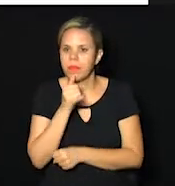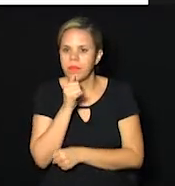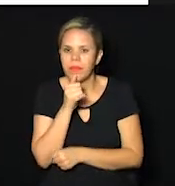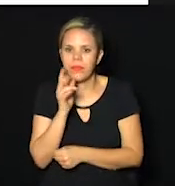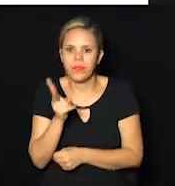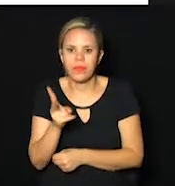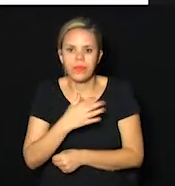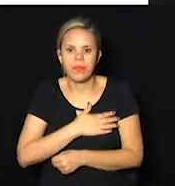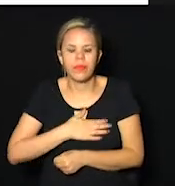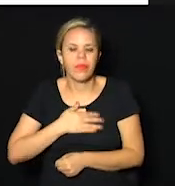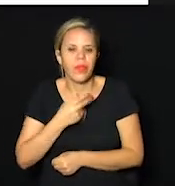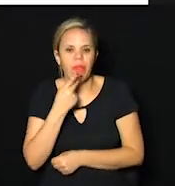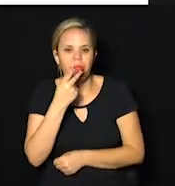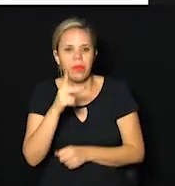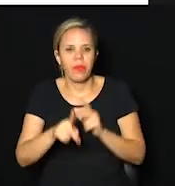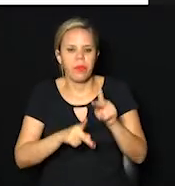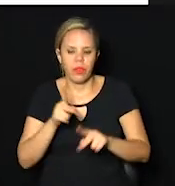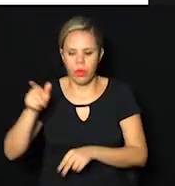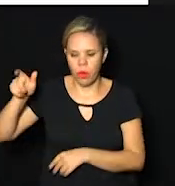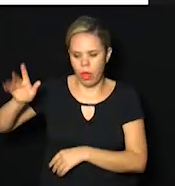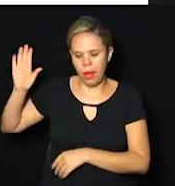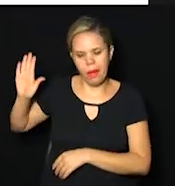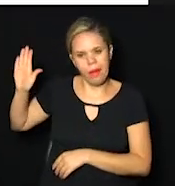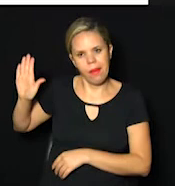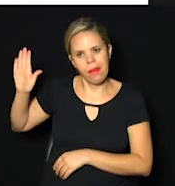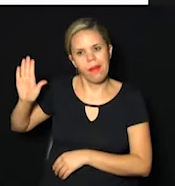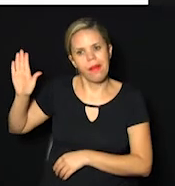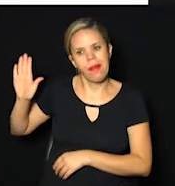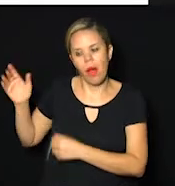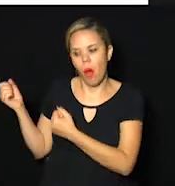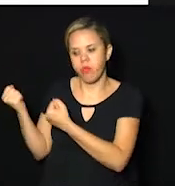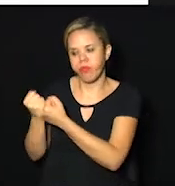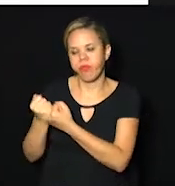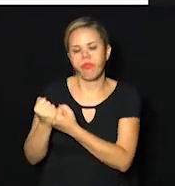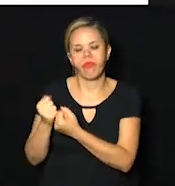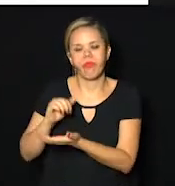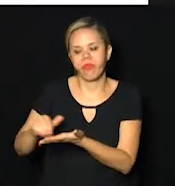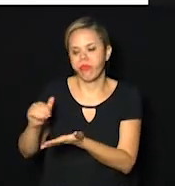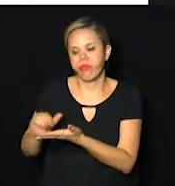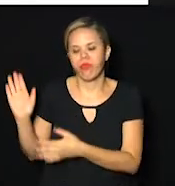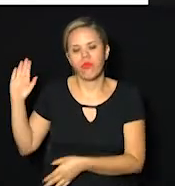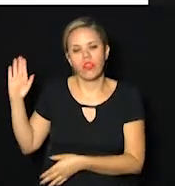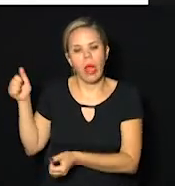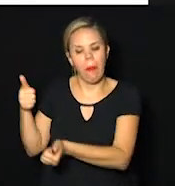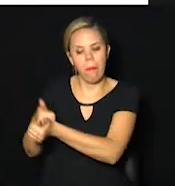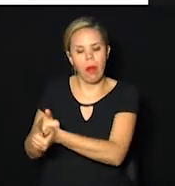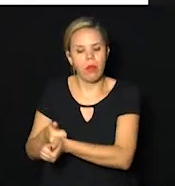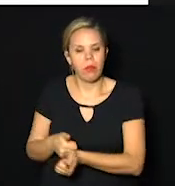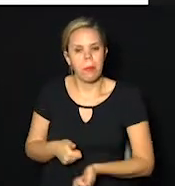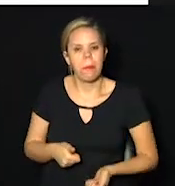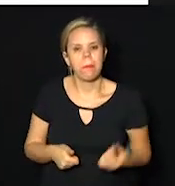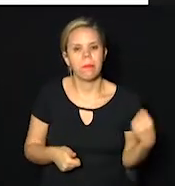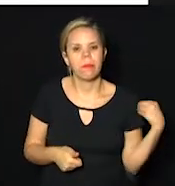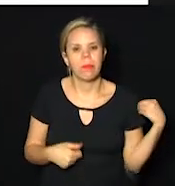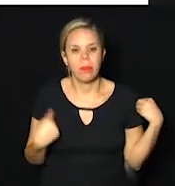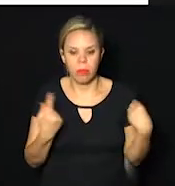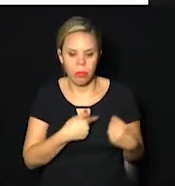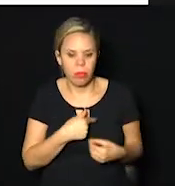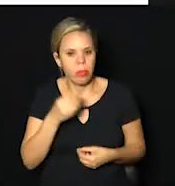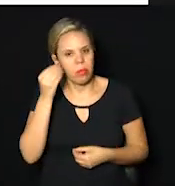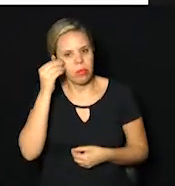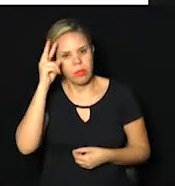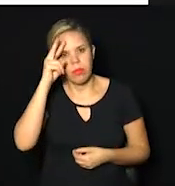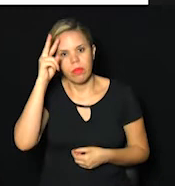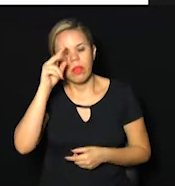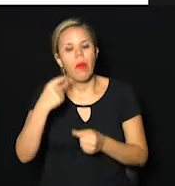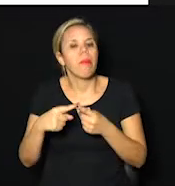de dizer para quem é candidato, para quem assessora candidato, para quem está próximo dos candidatos, que a gente tem que se lembrar por que